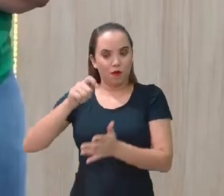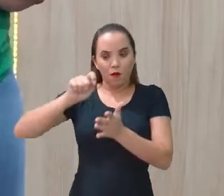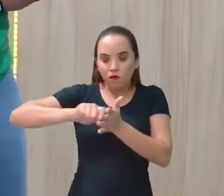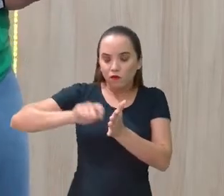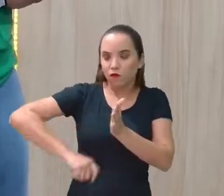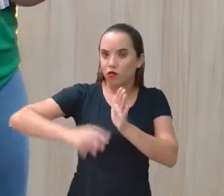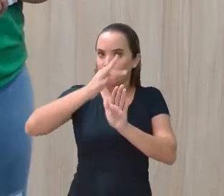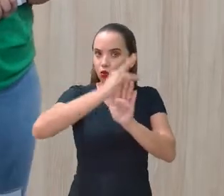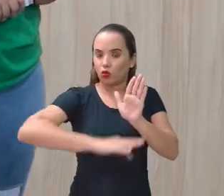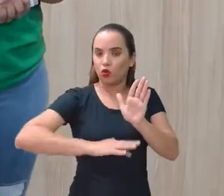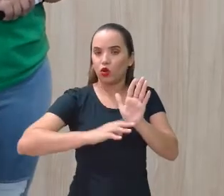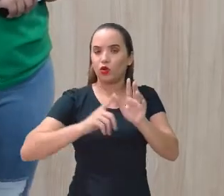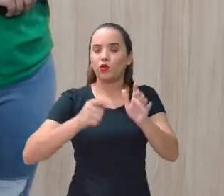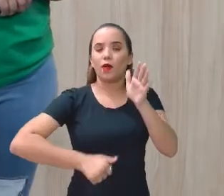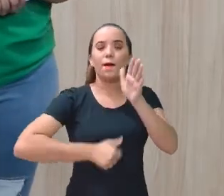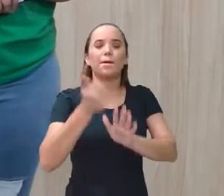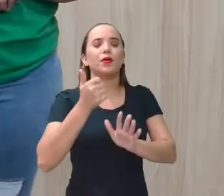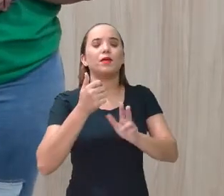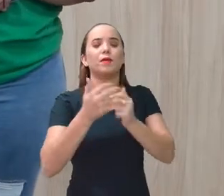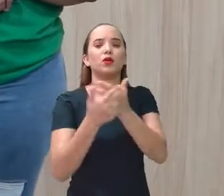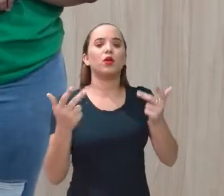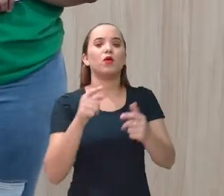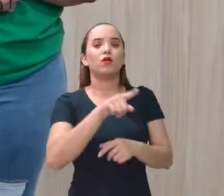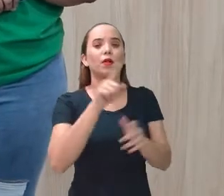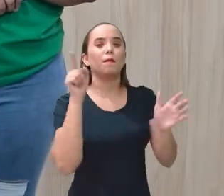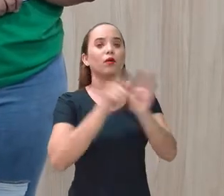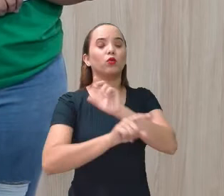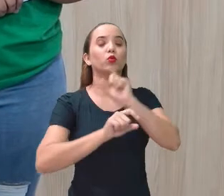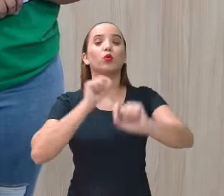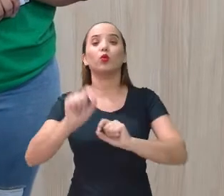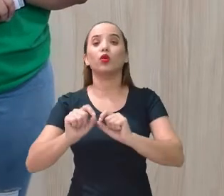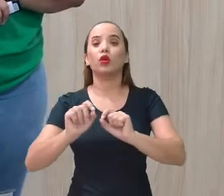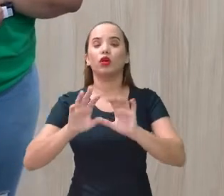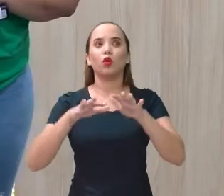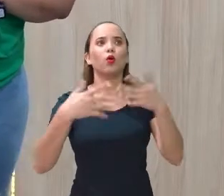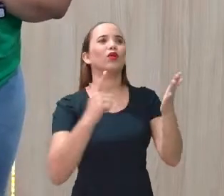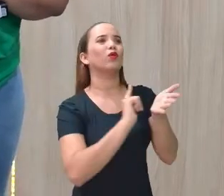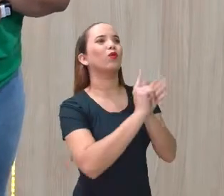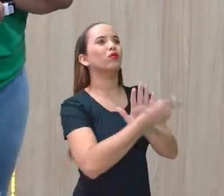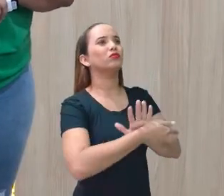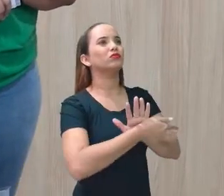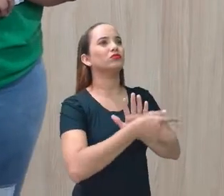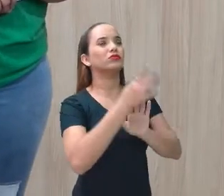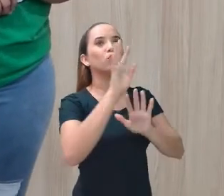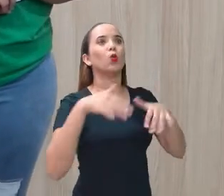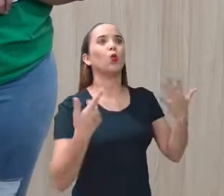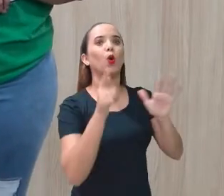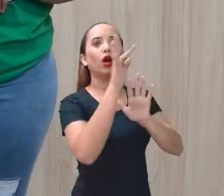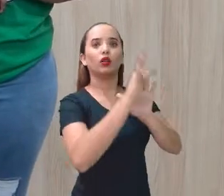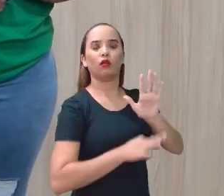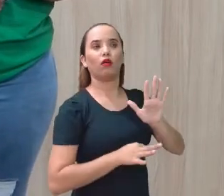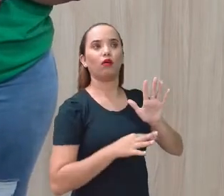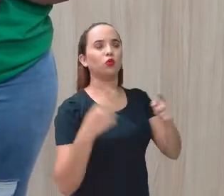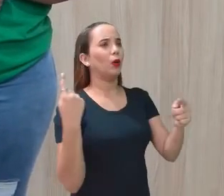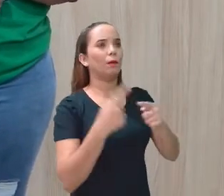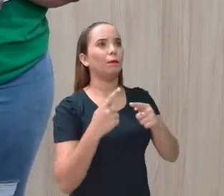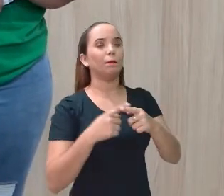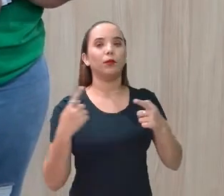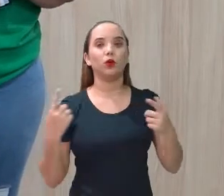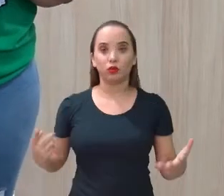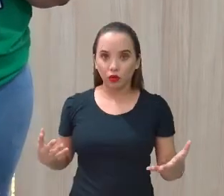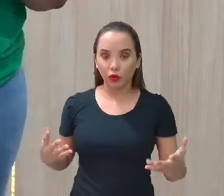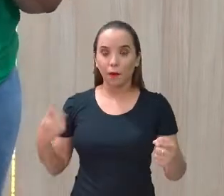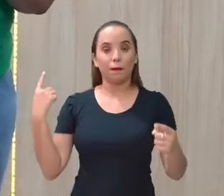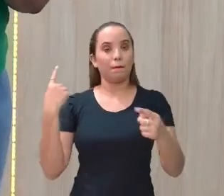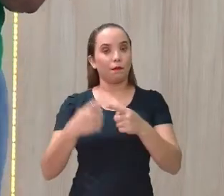primeira coisa que você pergunta é, que texto, não é? Que gênero? Por quê? Porque quando a gente sabe qual é o gênero, a